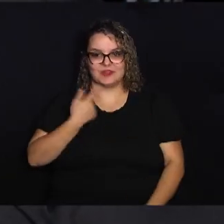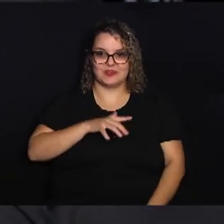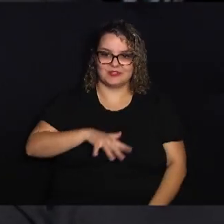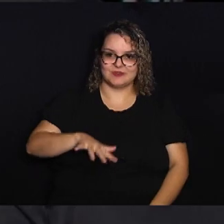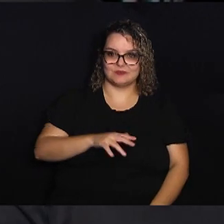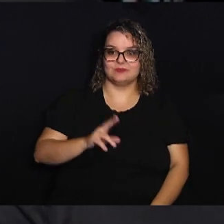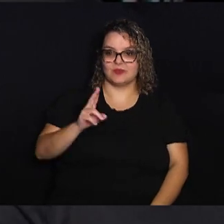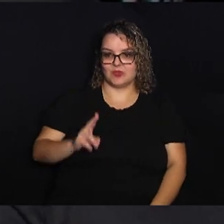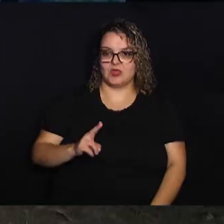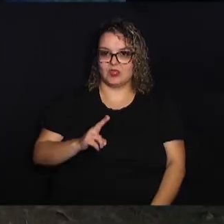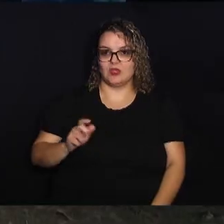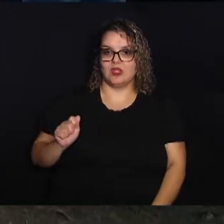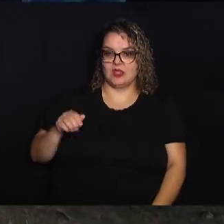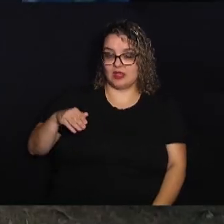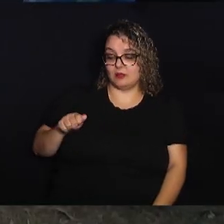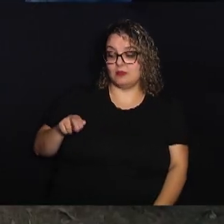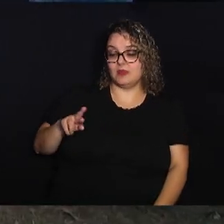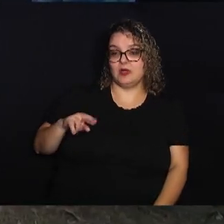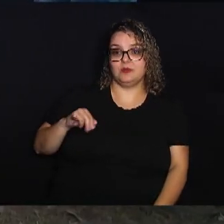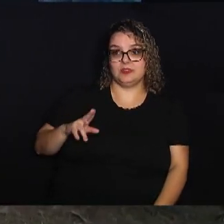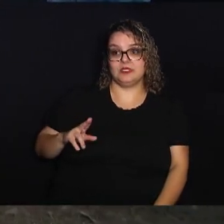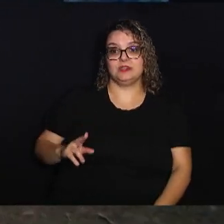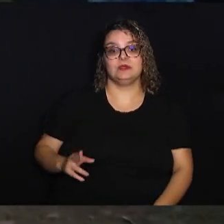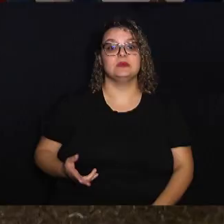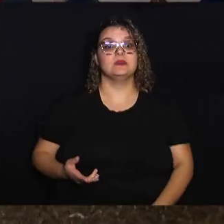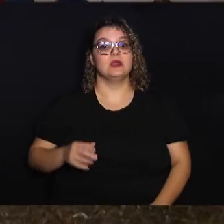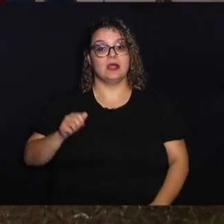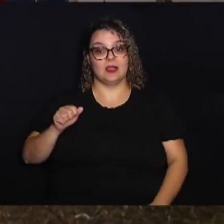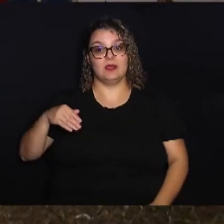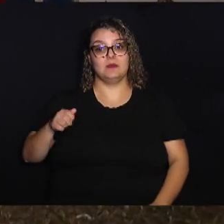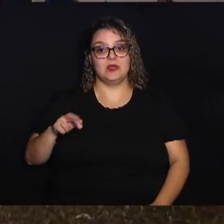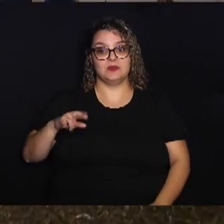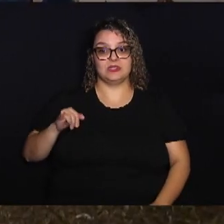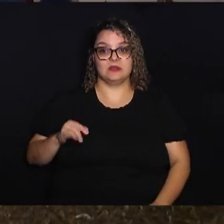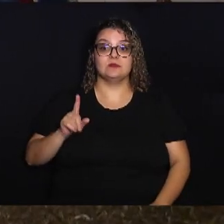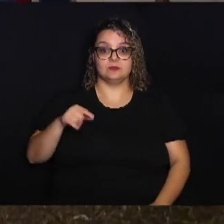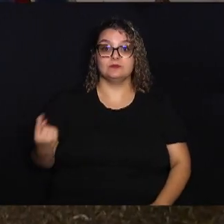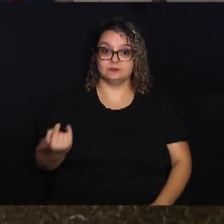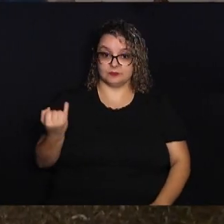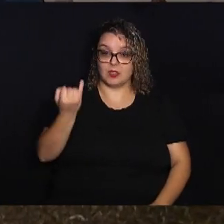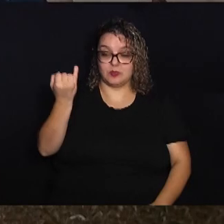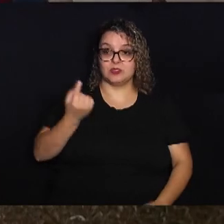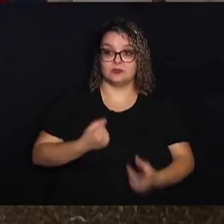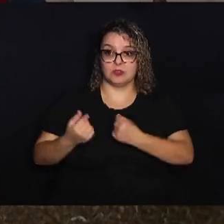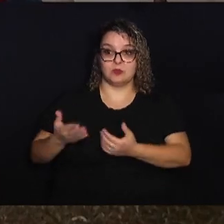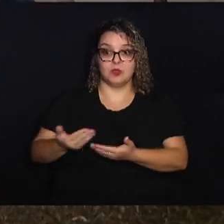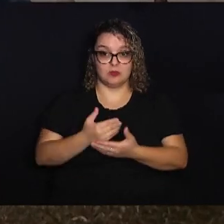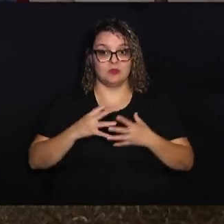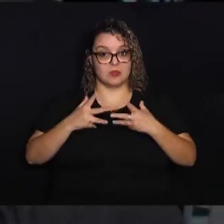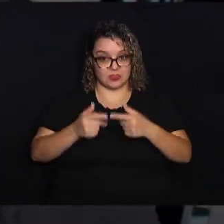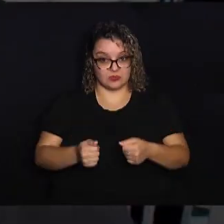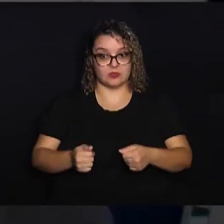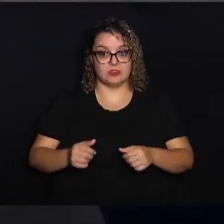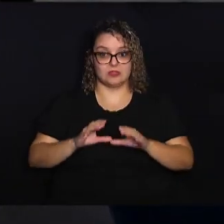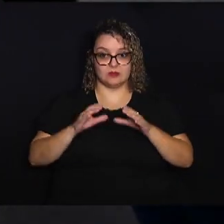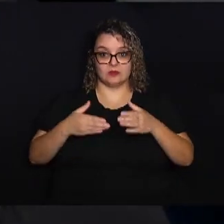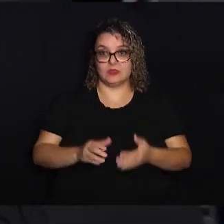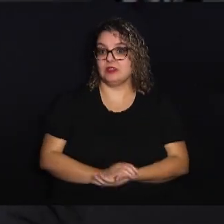que dariam para fazer uma parceria com a prefeitura, estar utilizando, colocar um drive ali para fazer o abastecimento desses